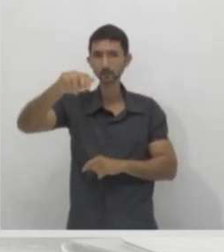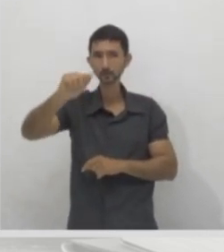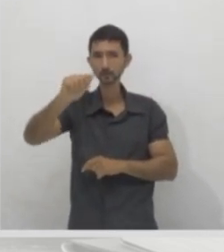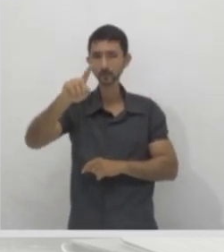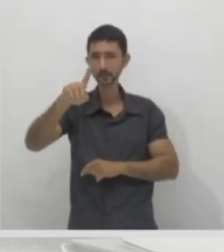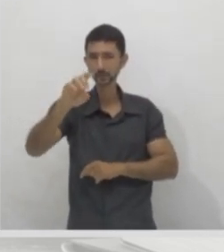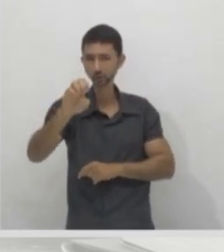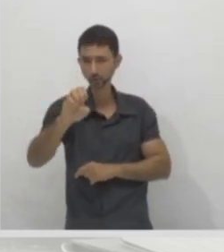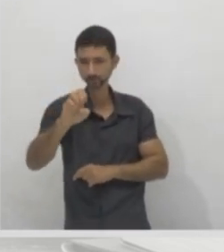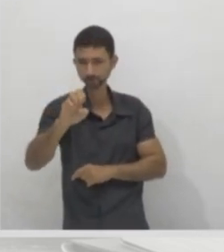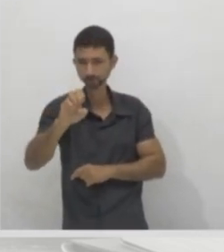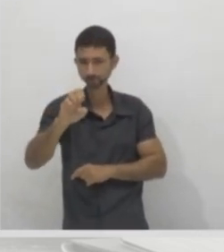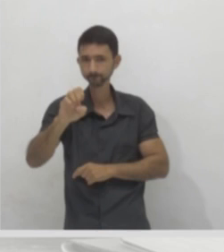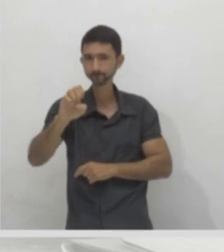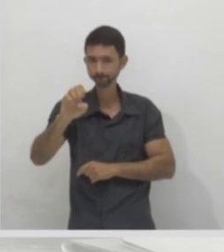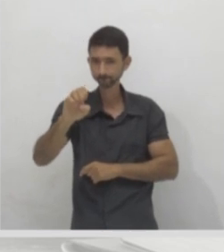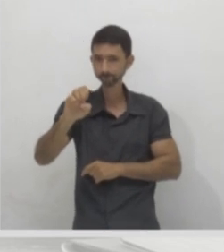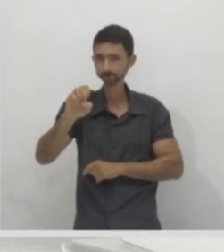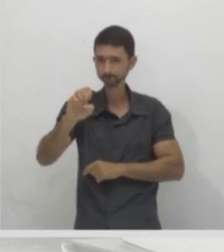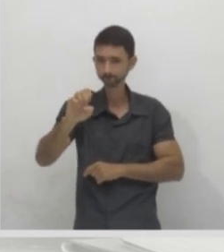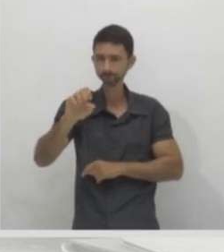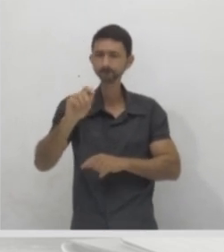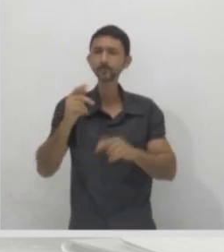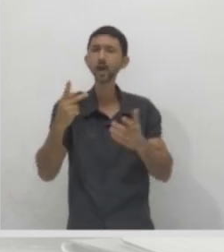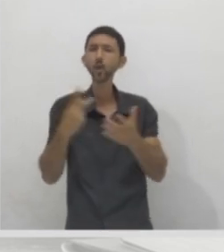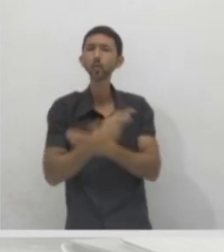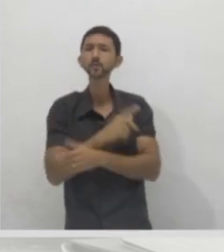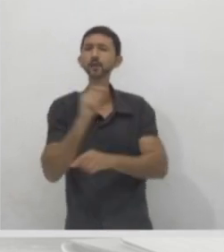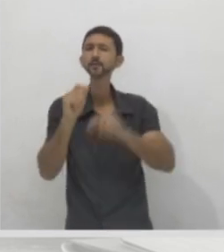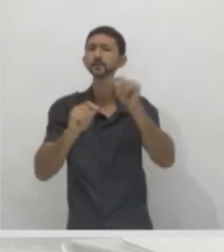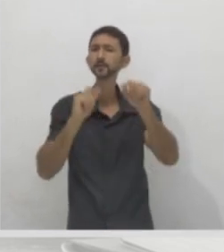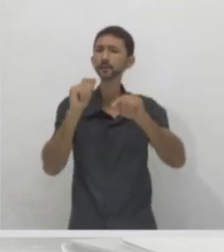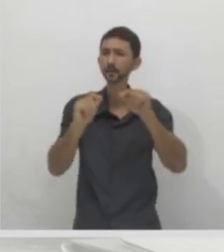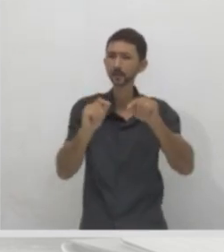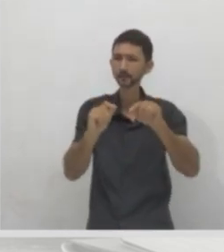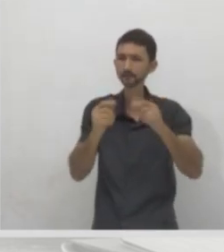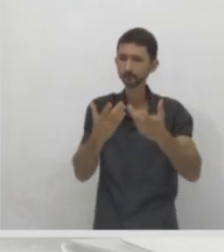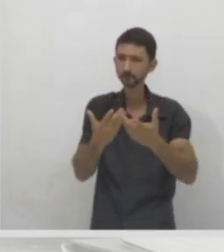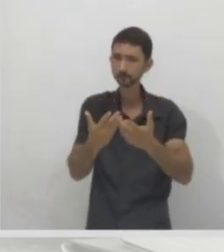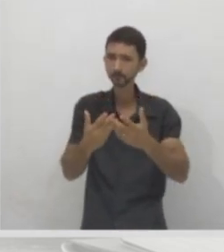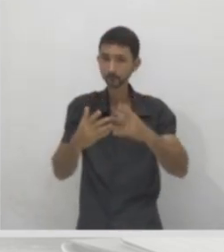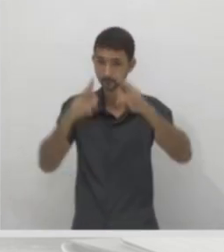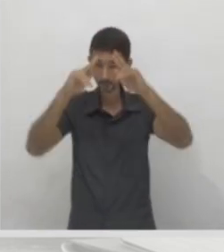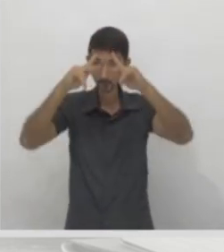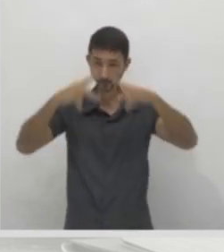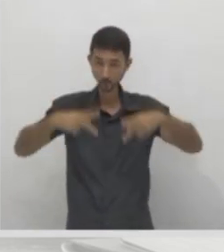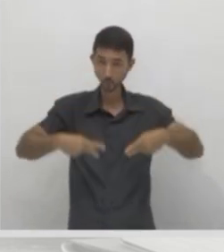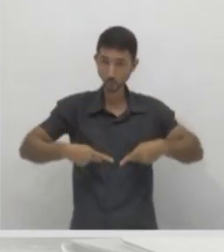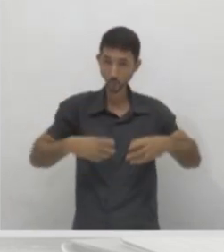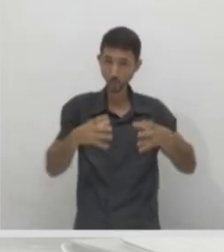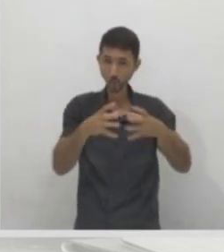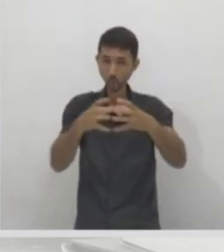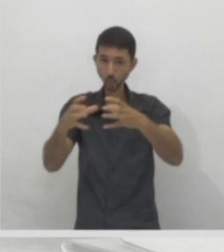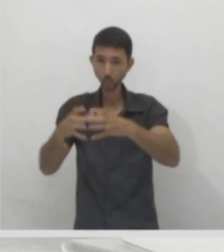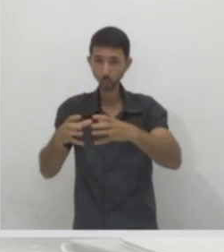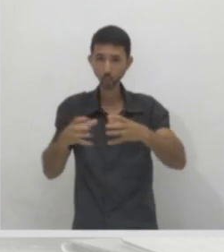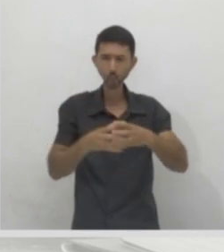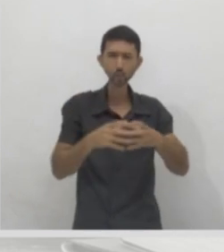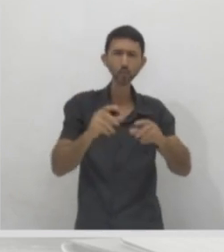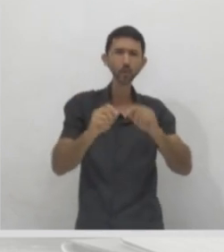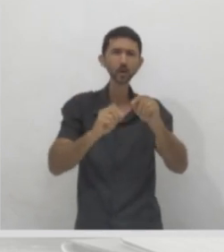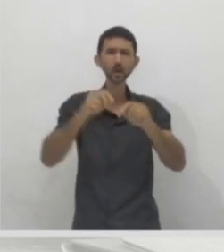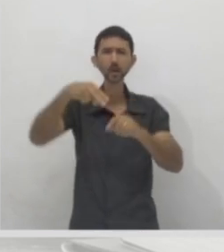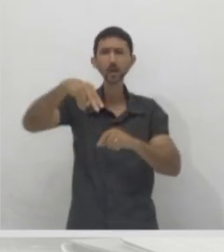nesse período. Então, o que vai acontecer? O ser humano vai ser nômade, os grupos vão ser nômades. O que é